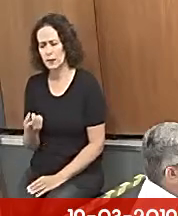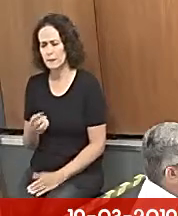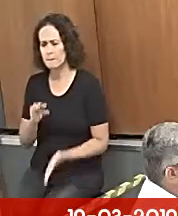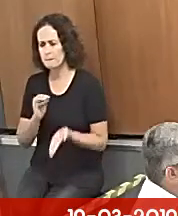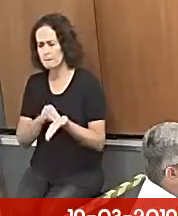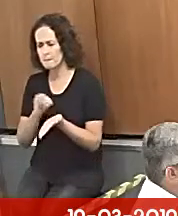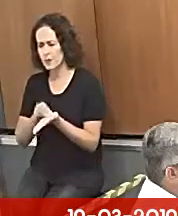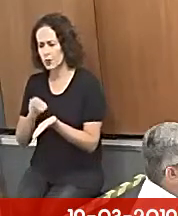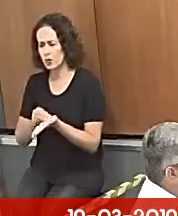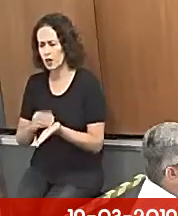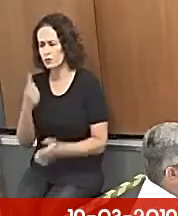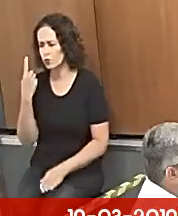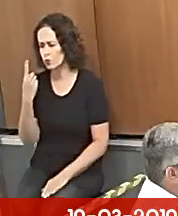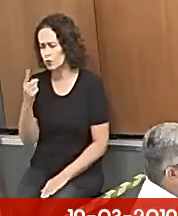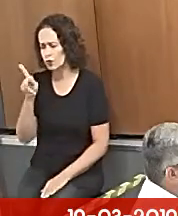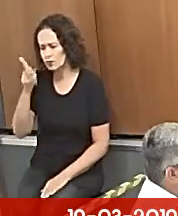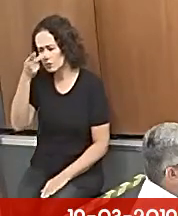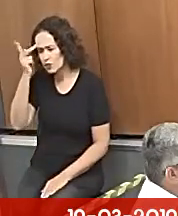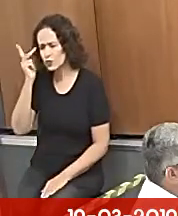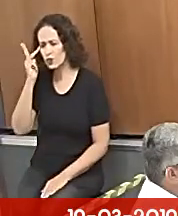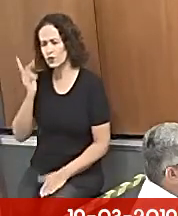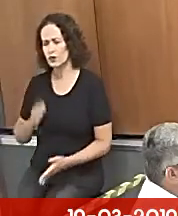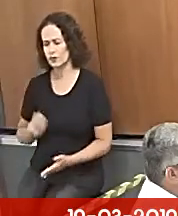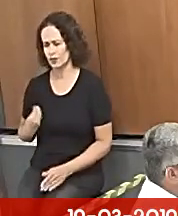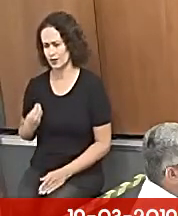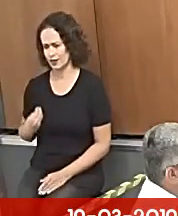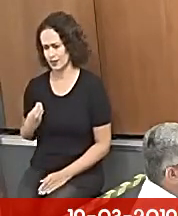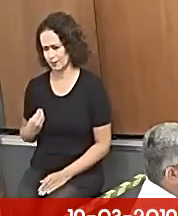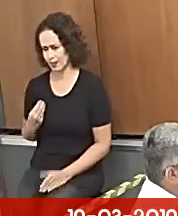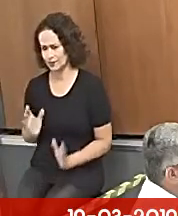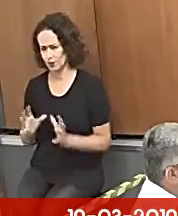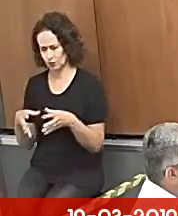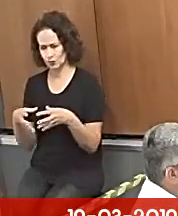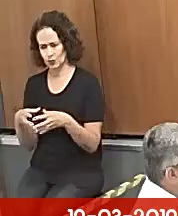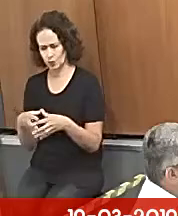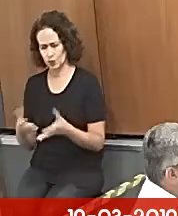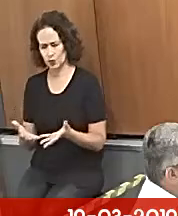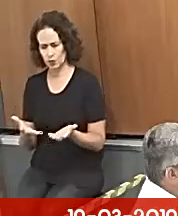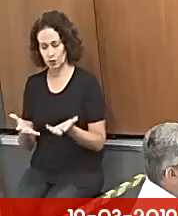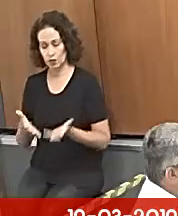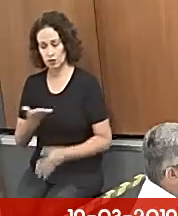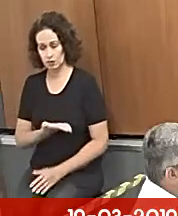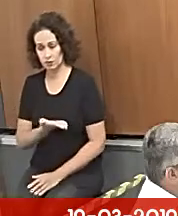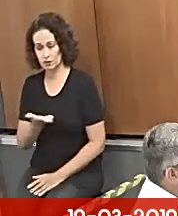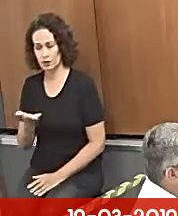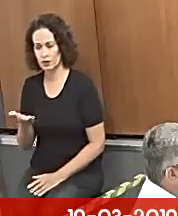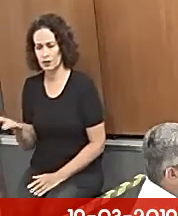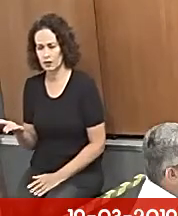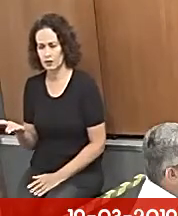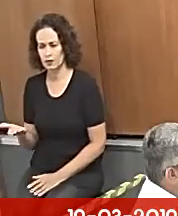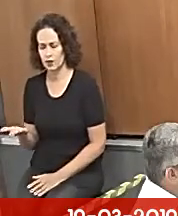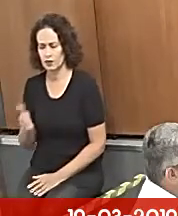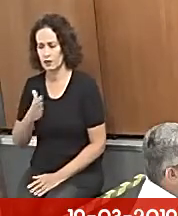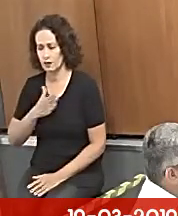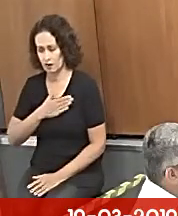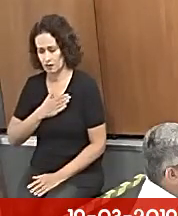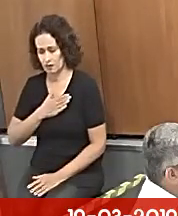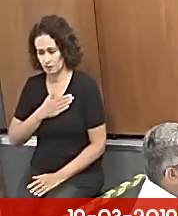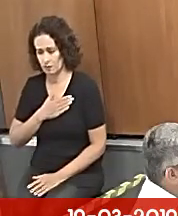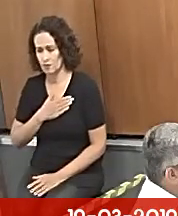um membro para essa comissão e quero que vocês saibam que esta bandeira não é minha bandeira de